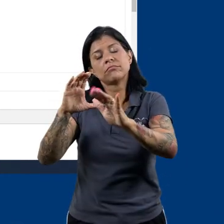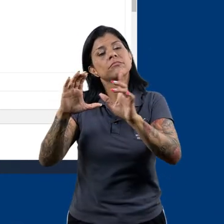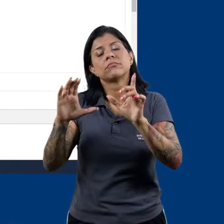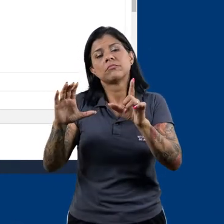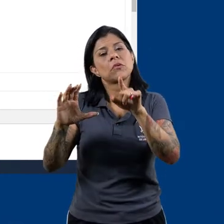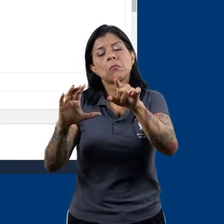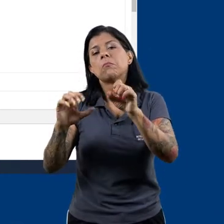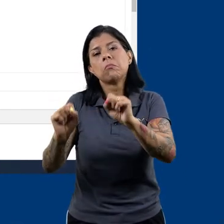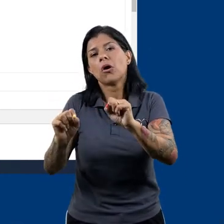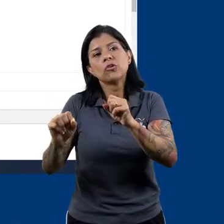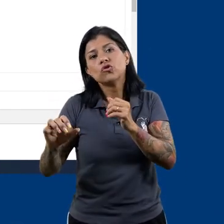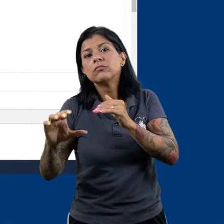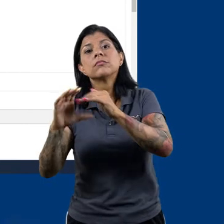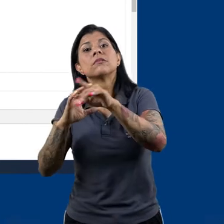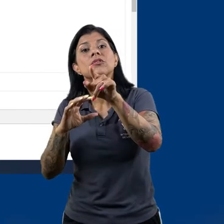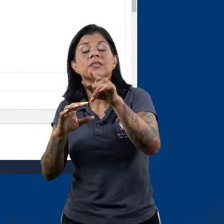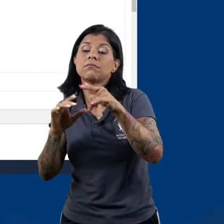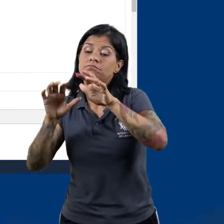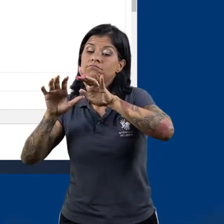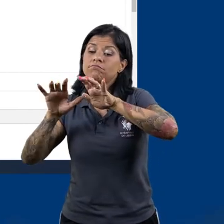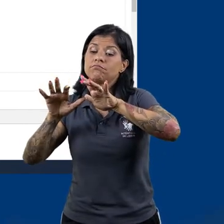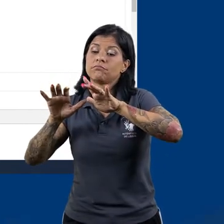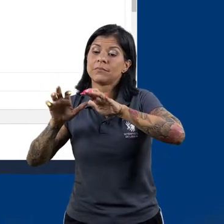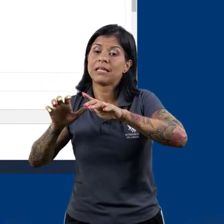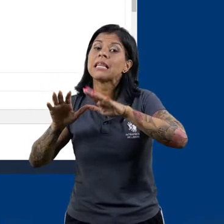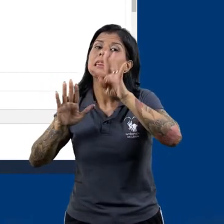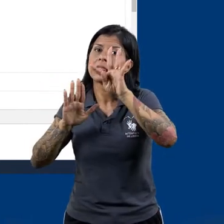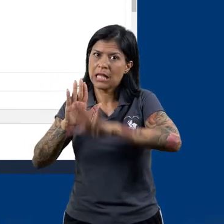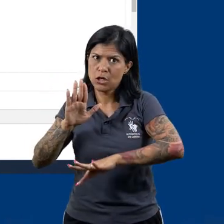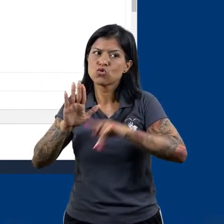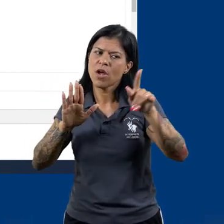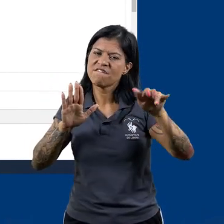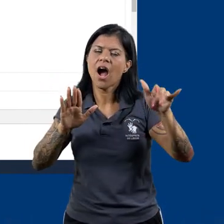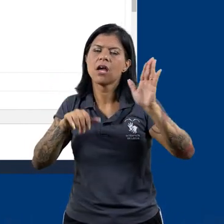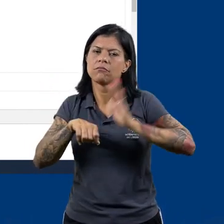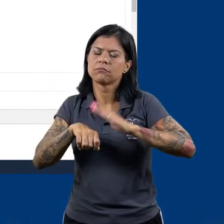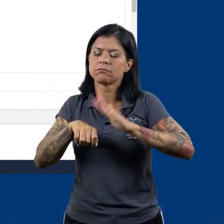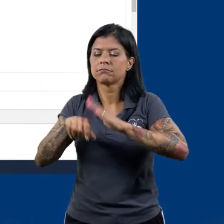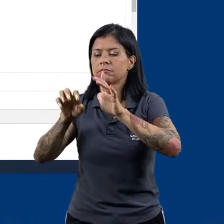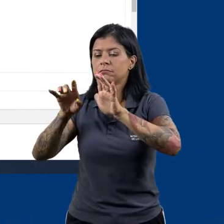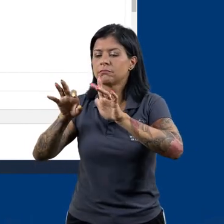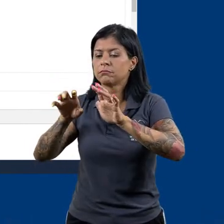é o que quer dizer que ele vai correr de